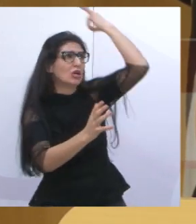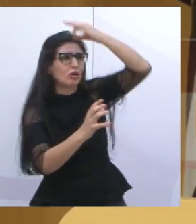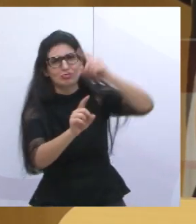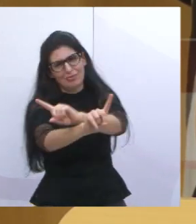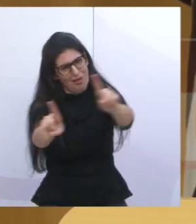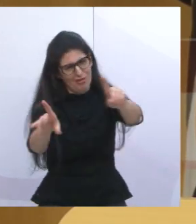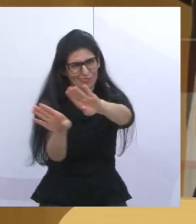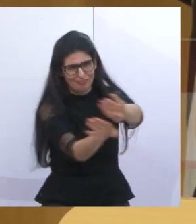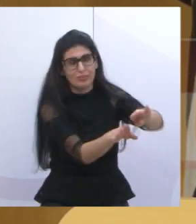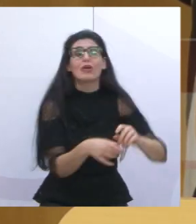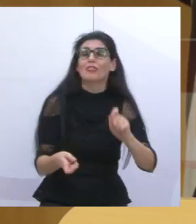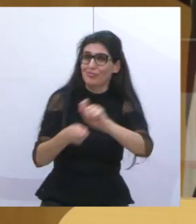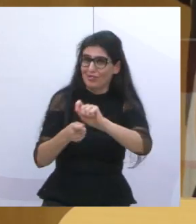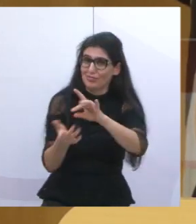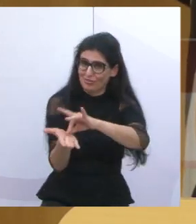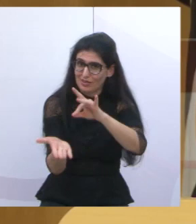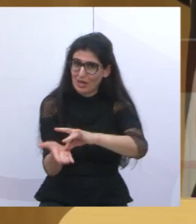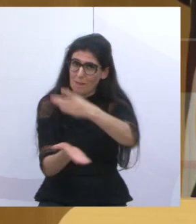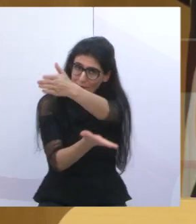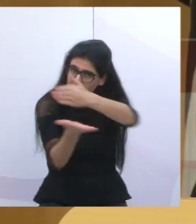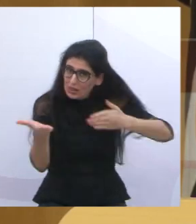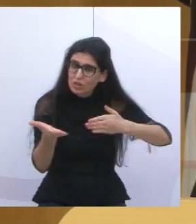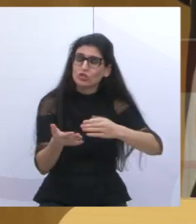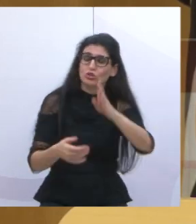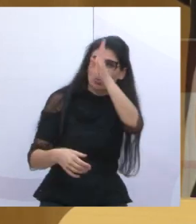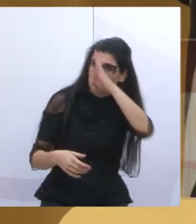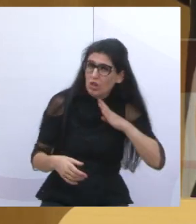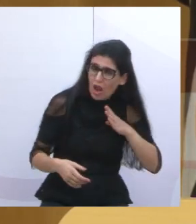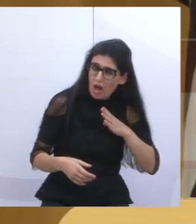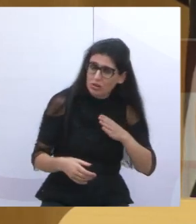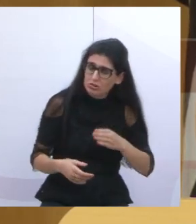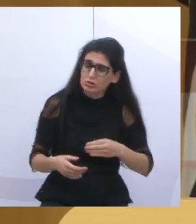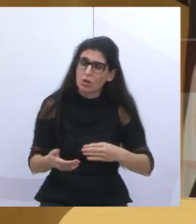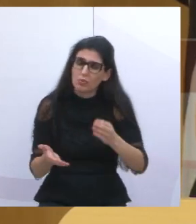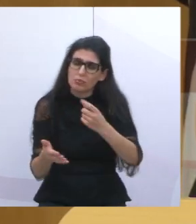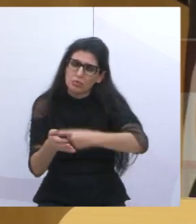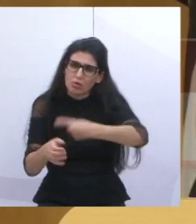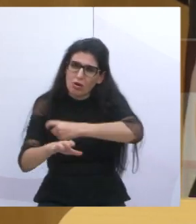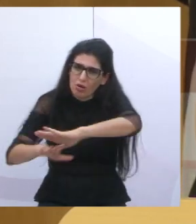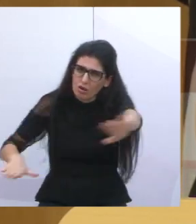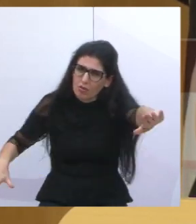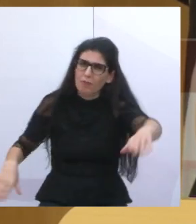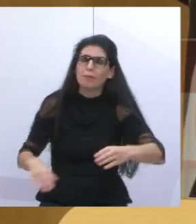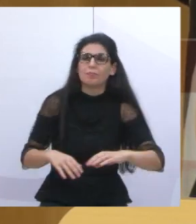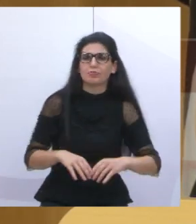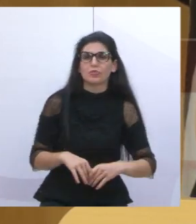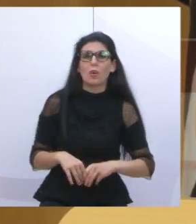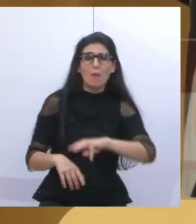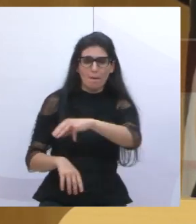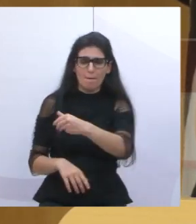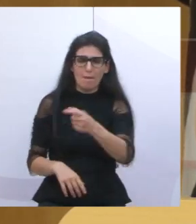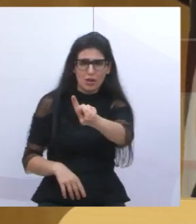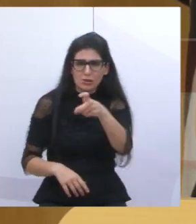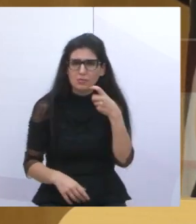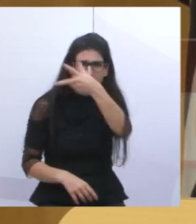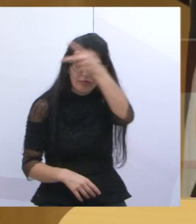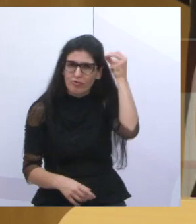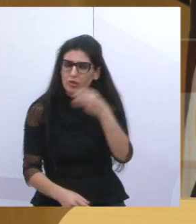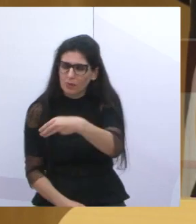gratuito. O Marco Aurélio fez a metade, uma parte do